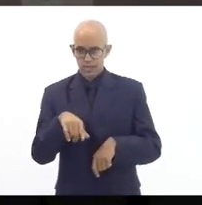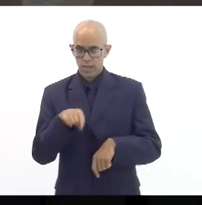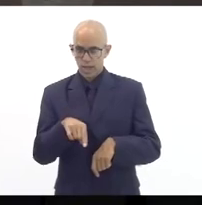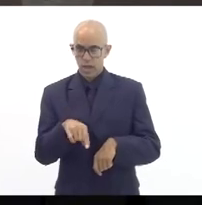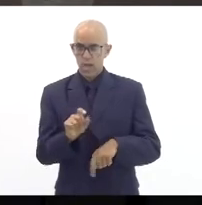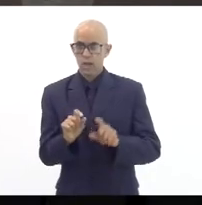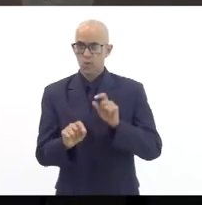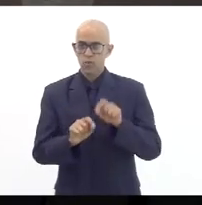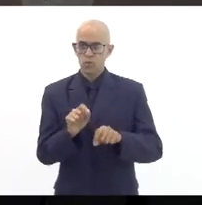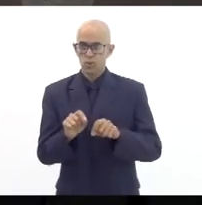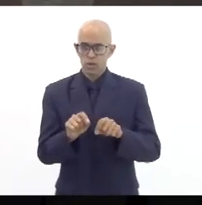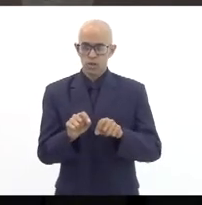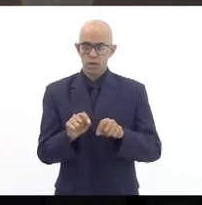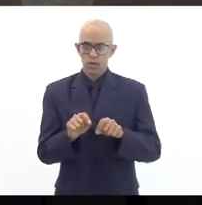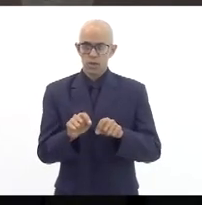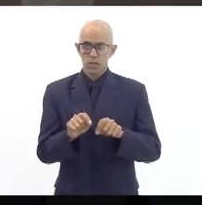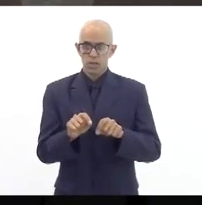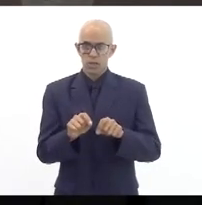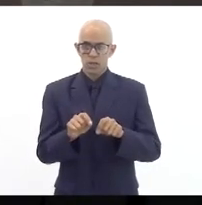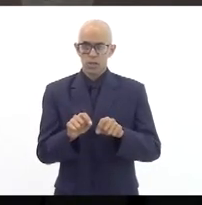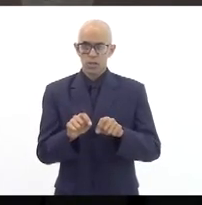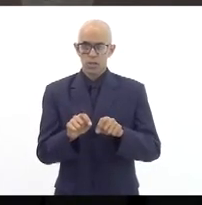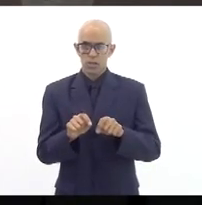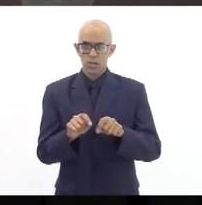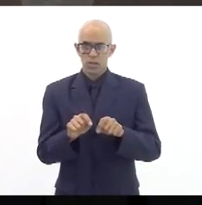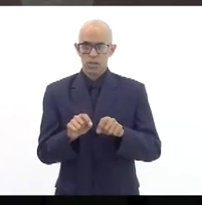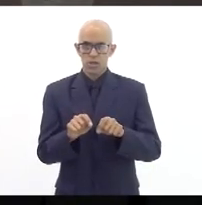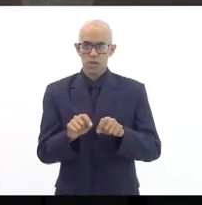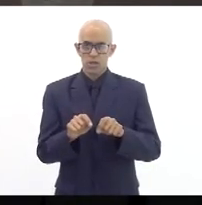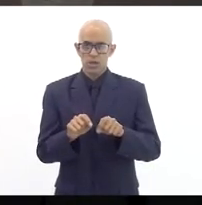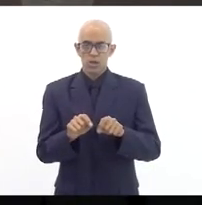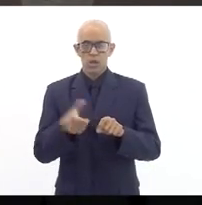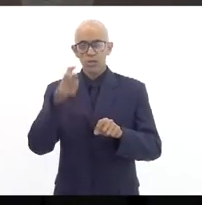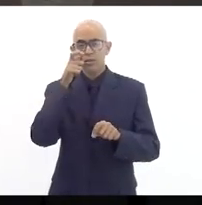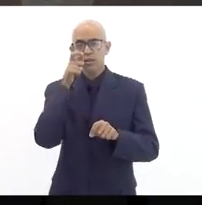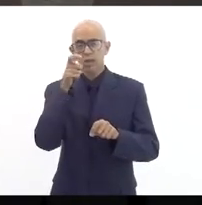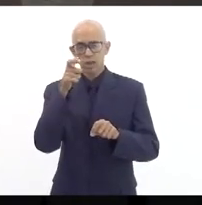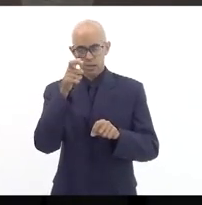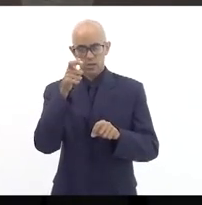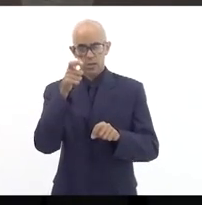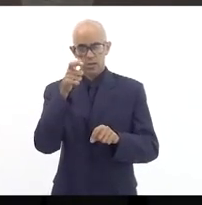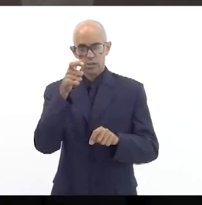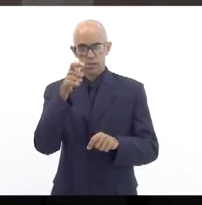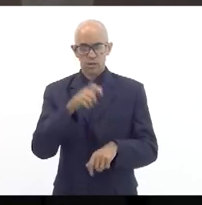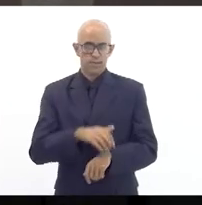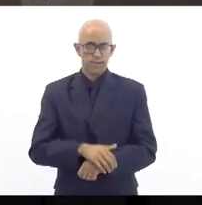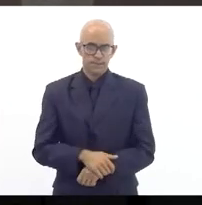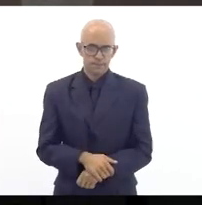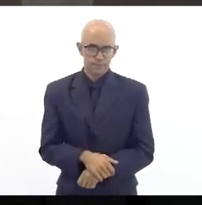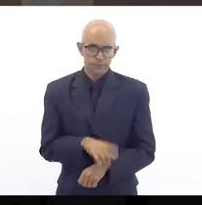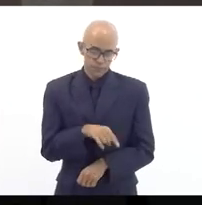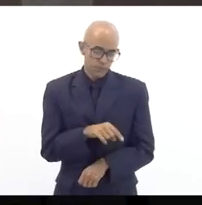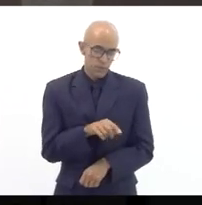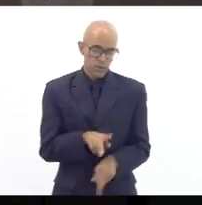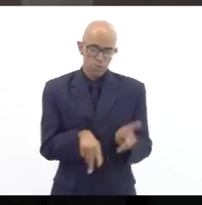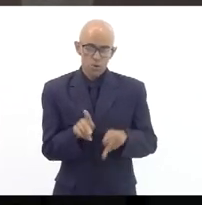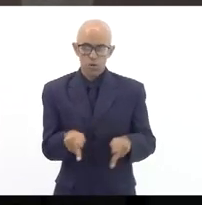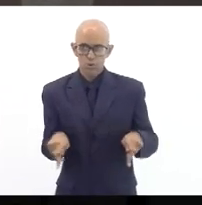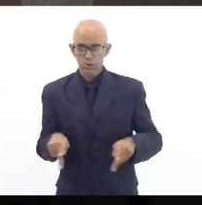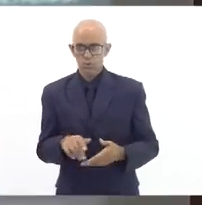aqui nessa CPI, quem que esse debate interessa profundamente? Os usuários. Você pode